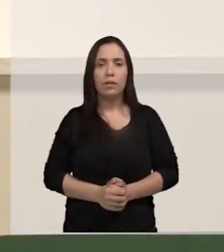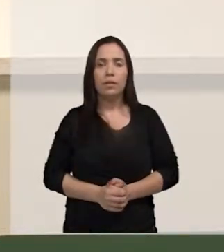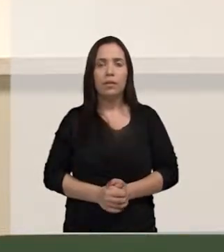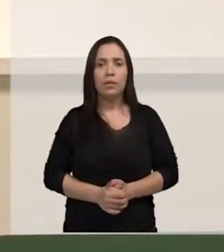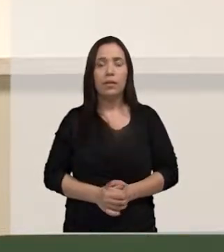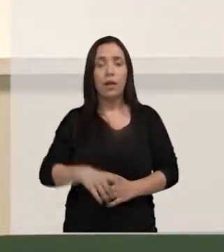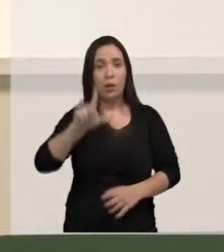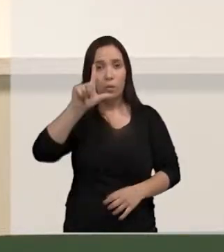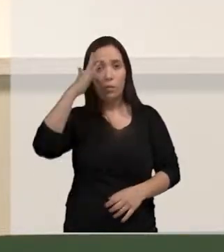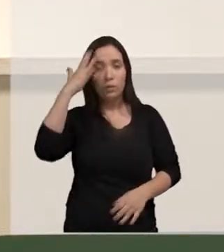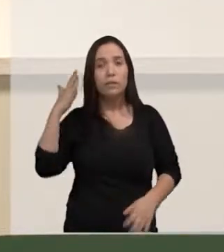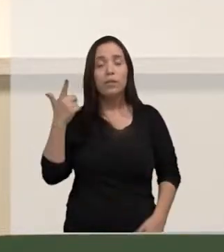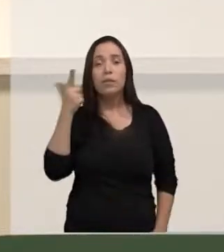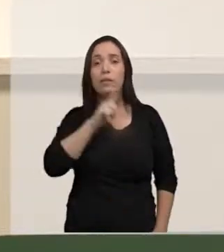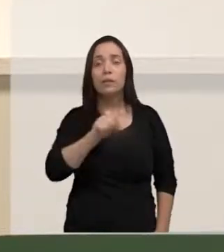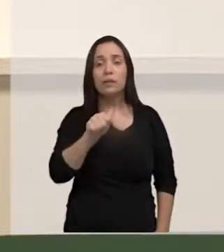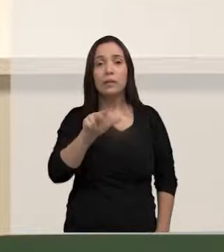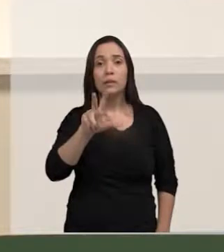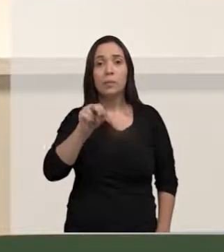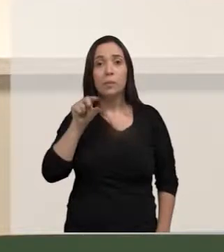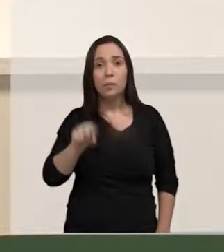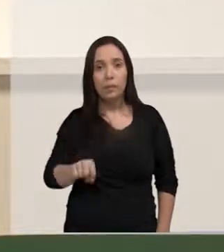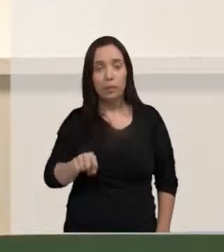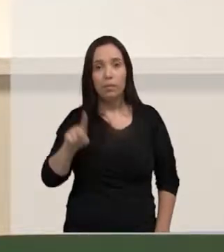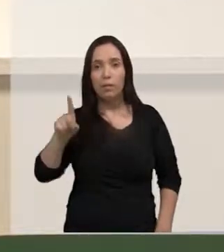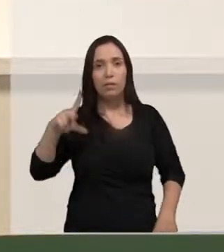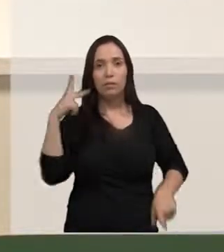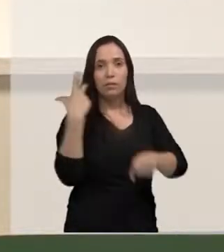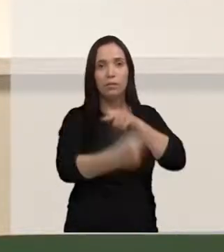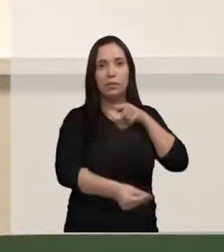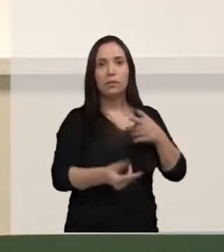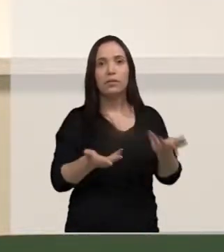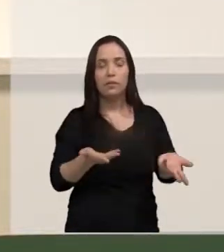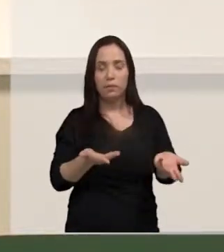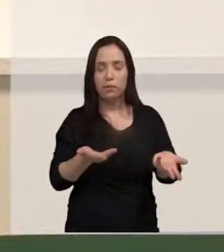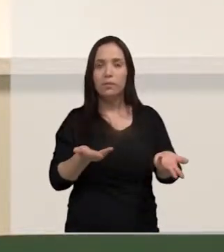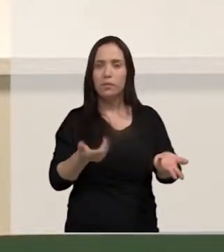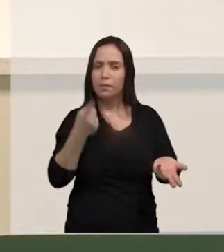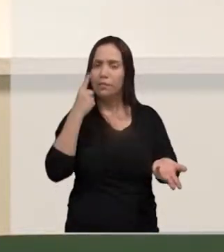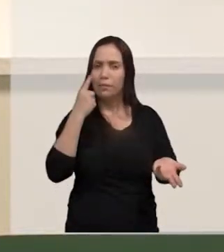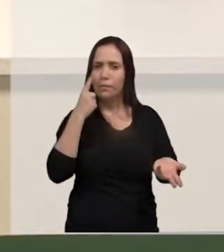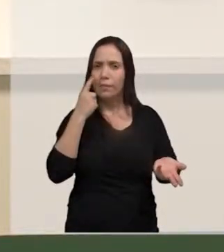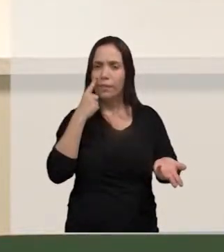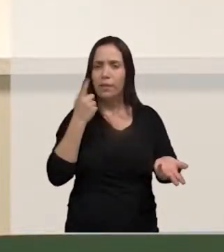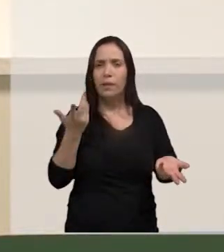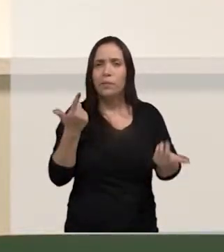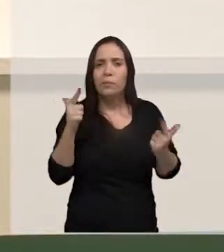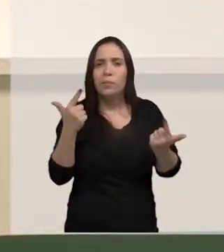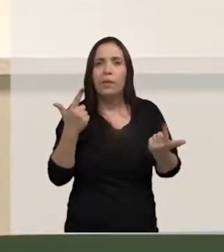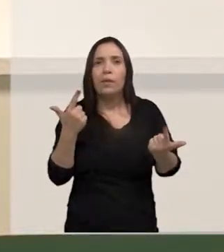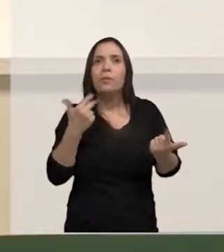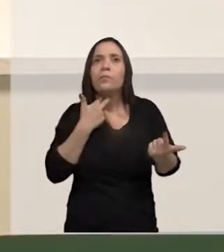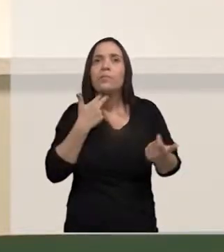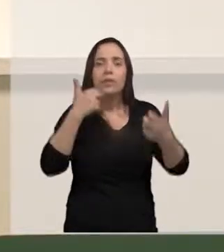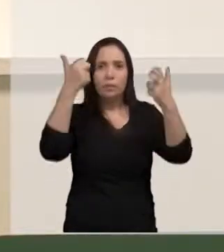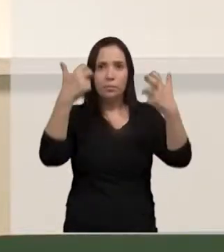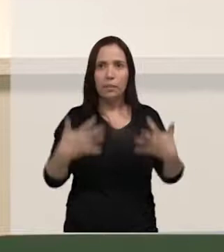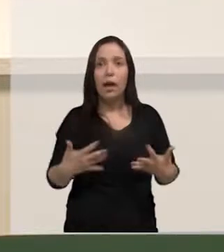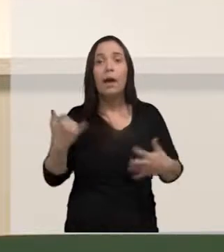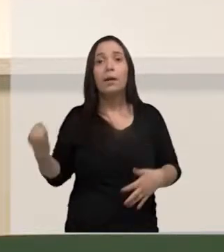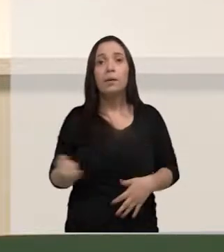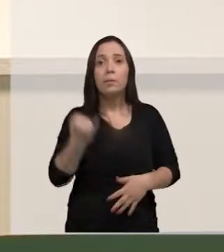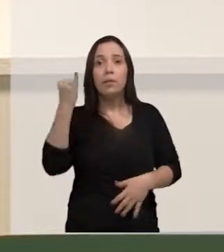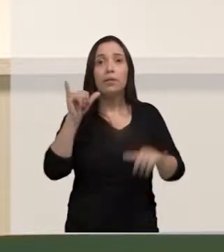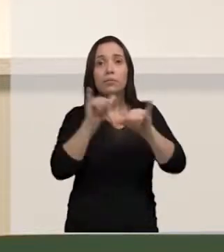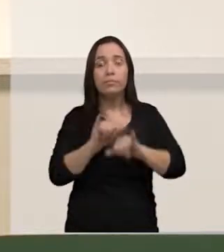tem a mínima... A Luziane tirou 150 mil, tirou mais do que ele, a Luziane. Só em Fortaleza. Só em Fortaleza, pronto. Então, não adianta o que discutir, né?